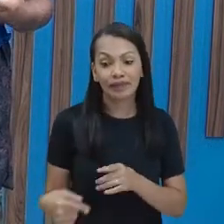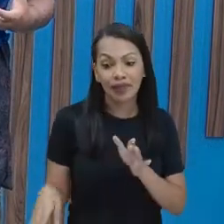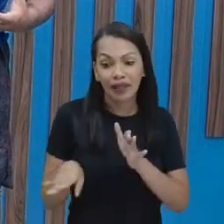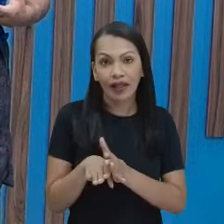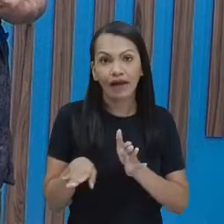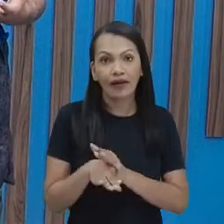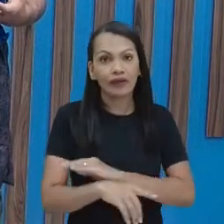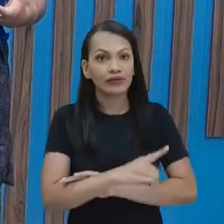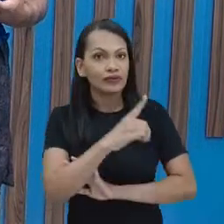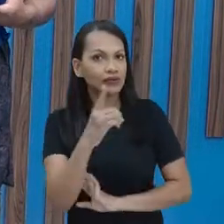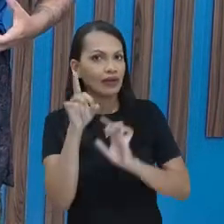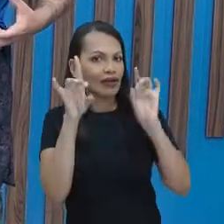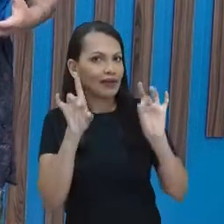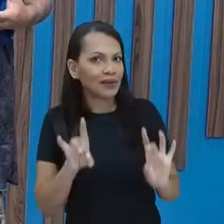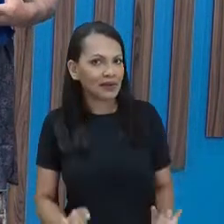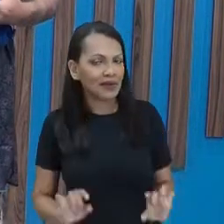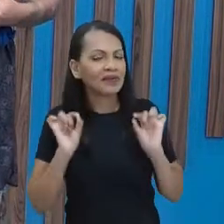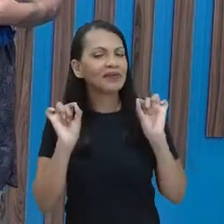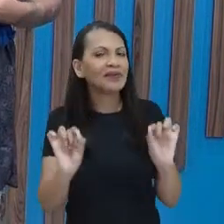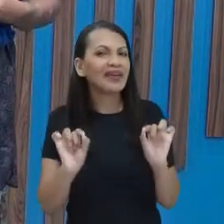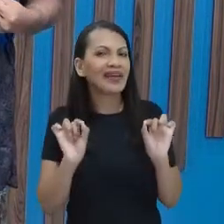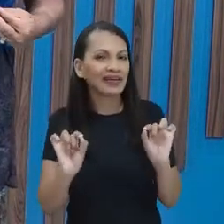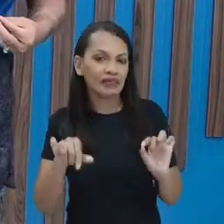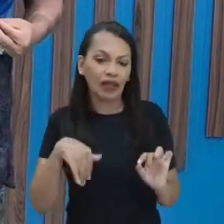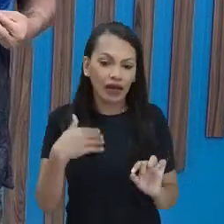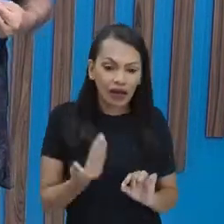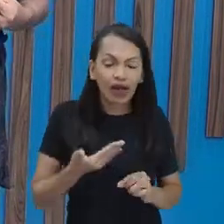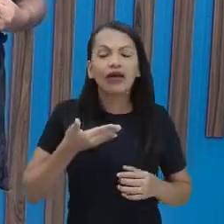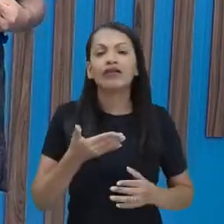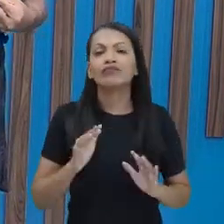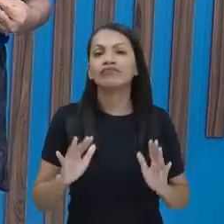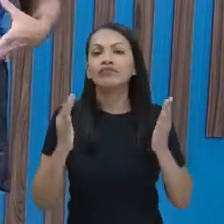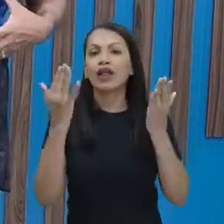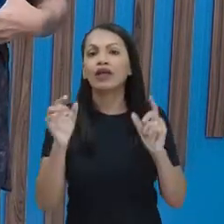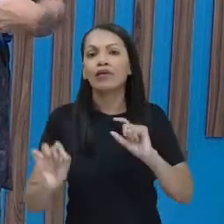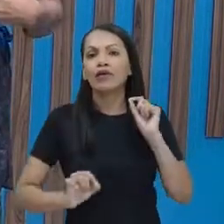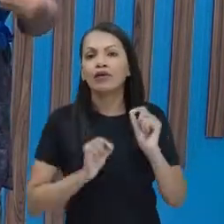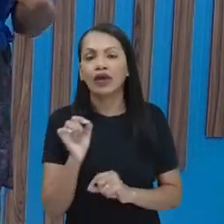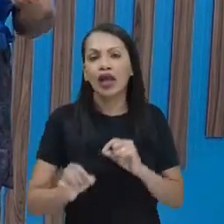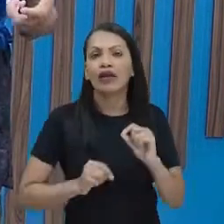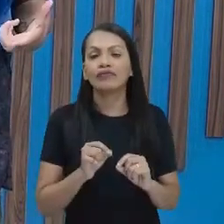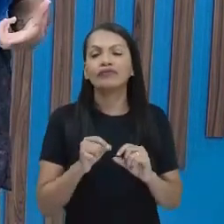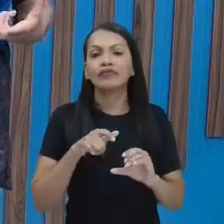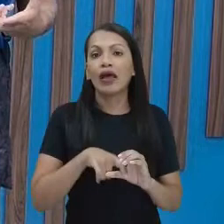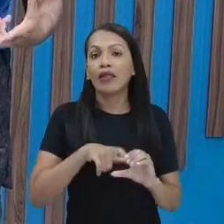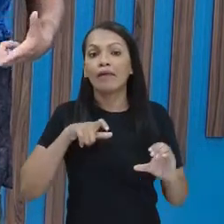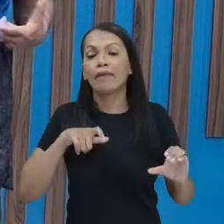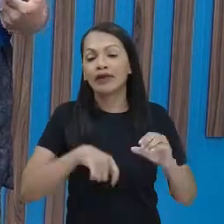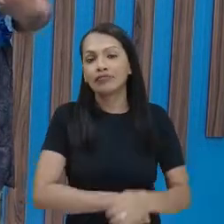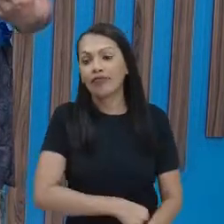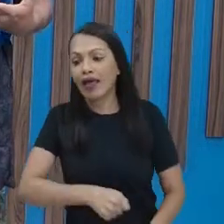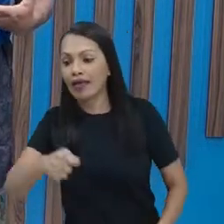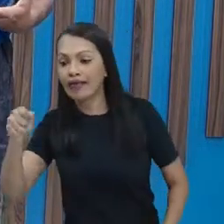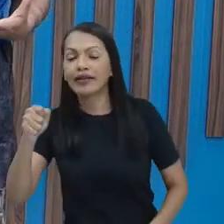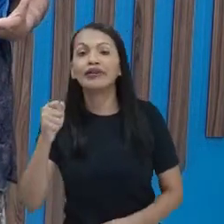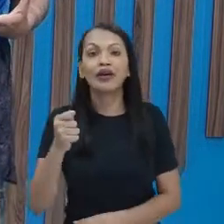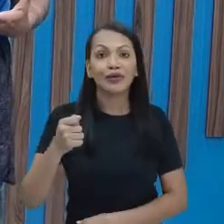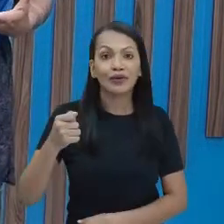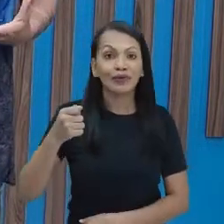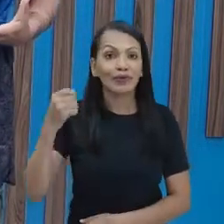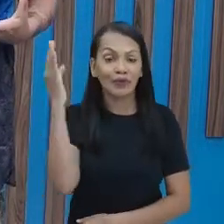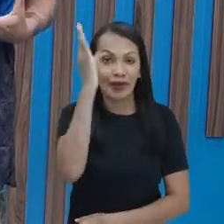super especial, né? A gente acabou de comemorar a independência do Brasil, 7 de